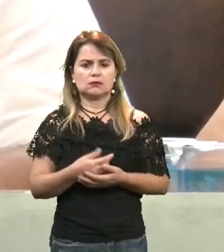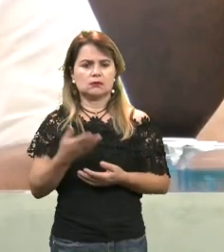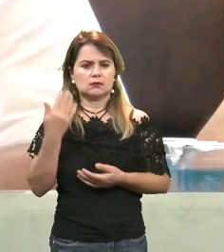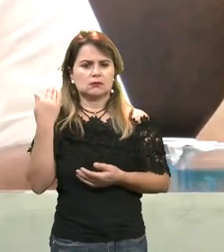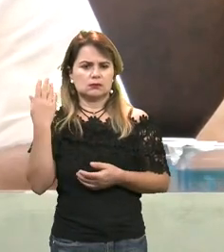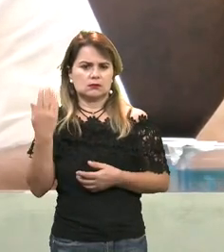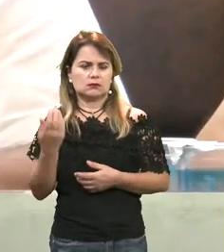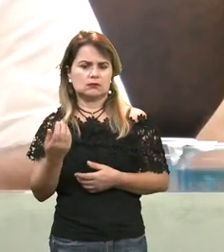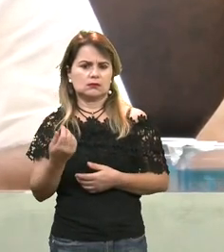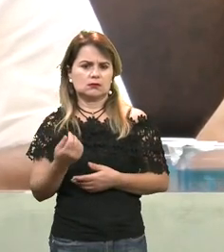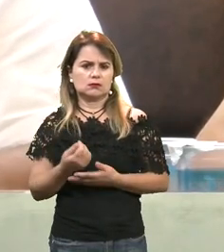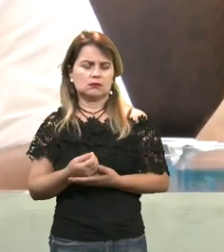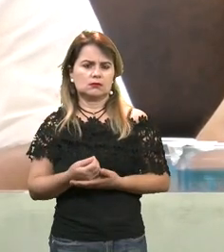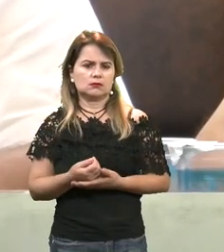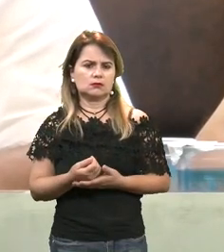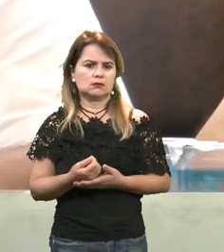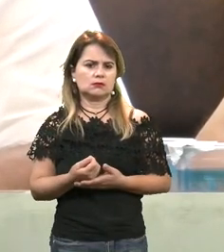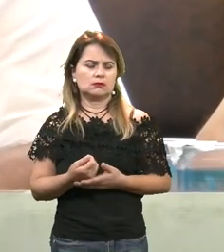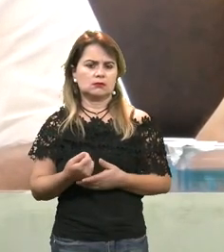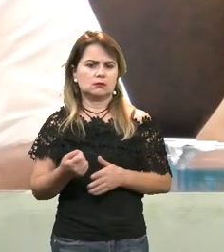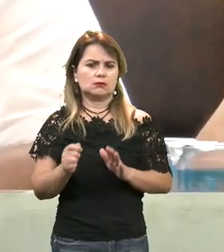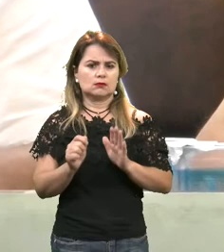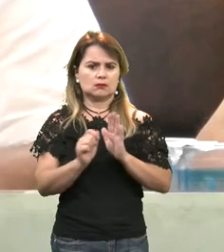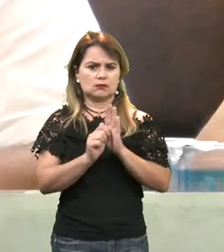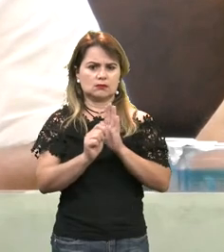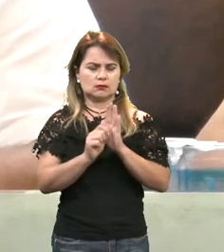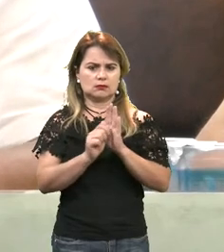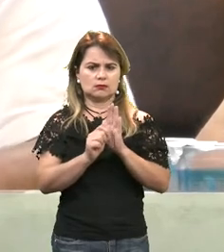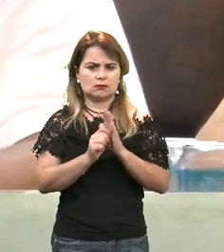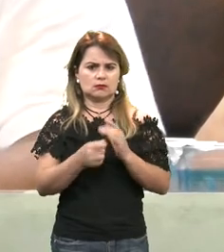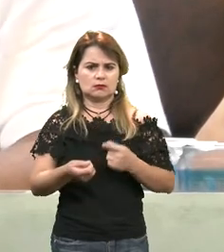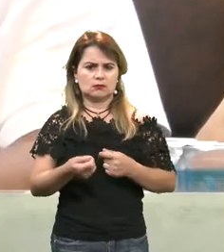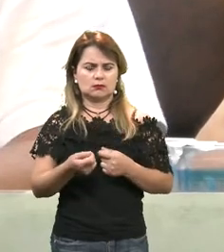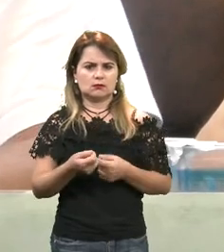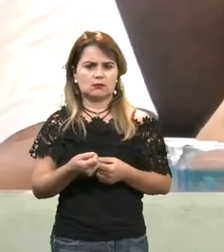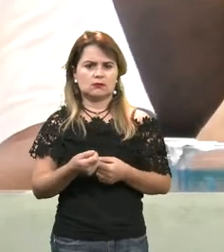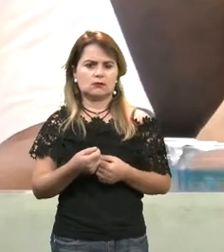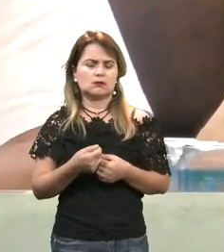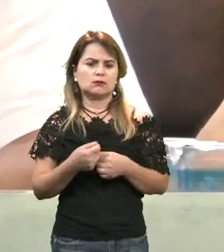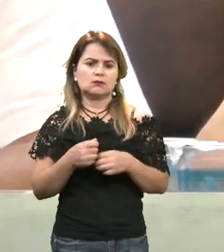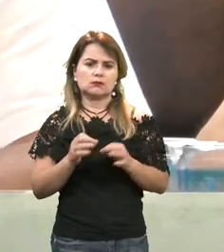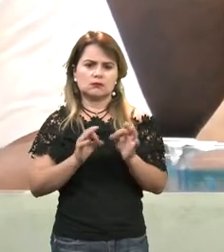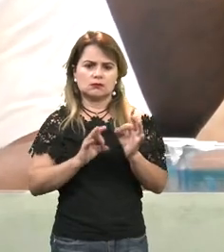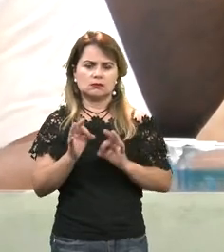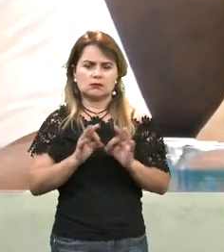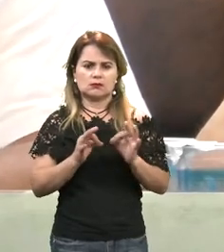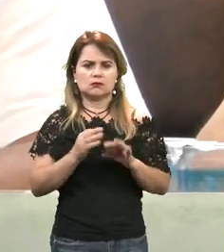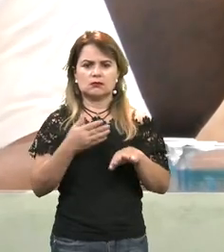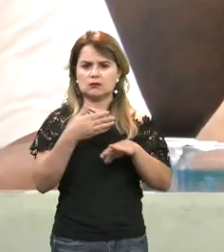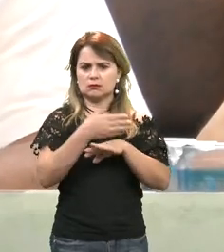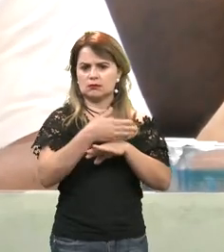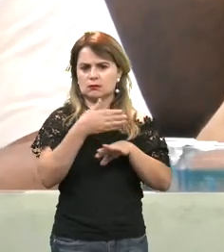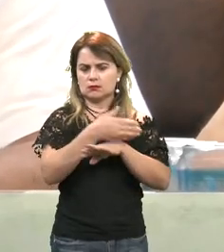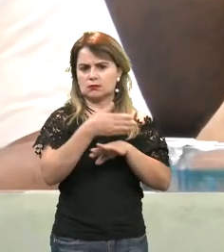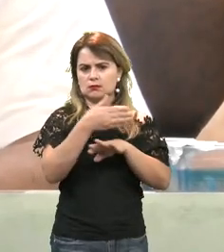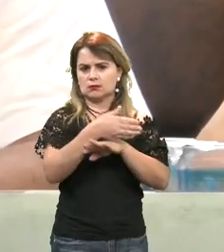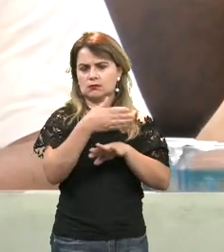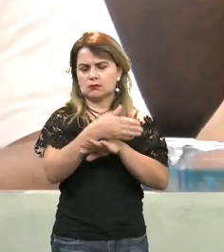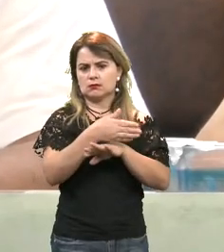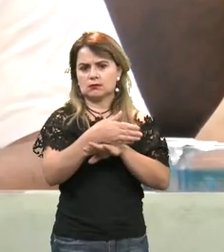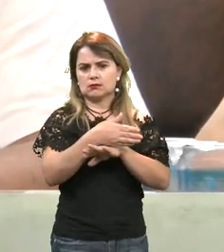atividade intensa de atuação e vi aqui